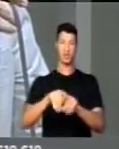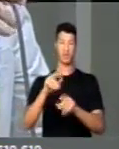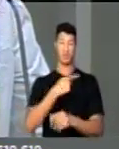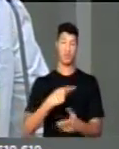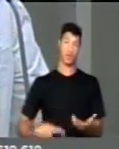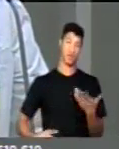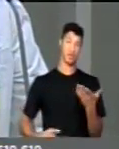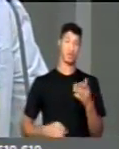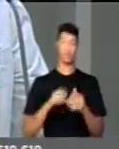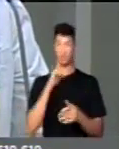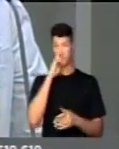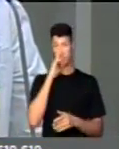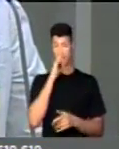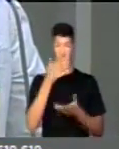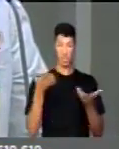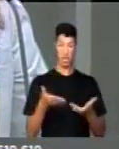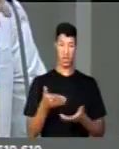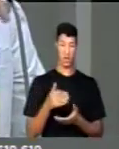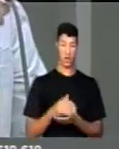presidente, o risco agora...